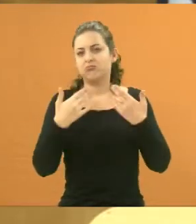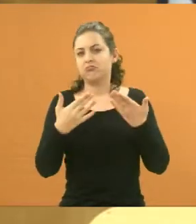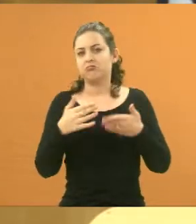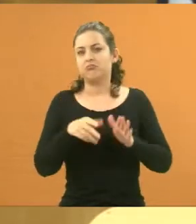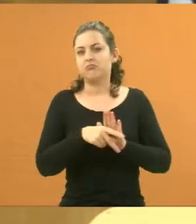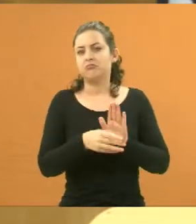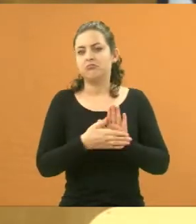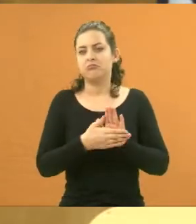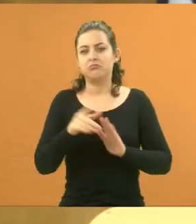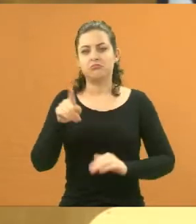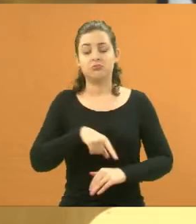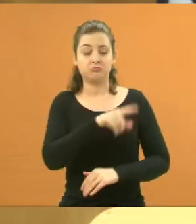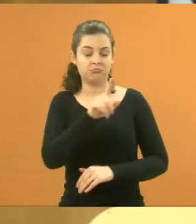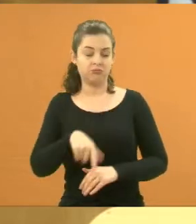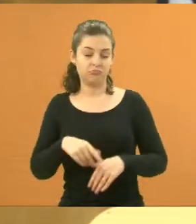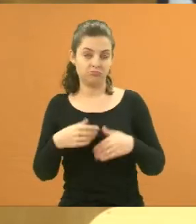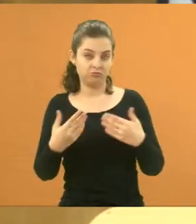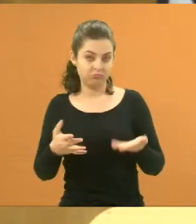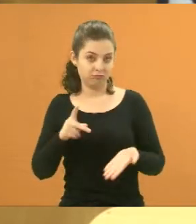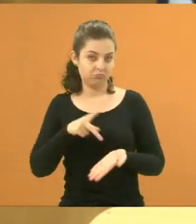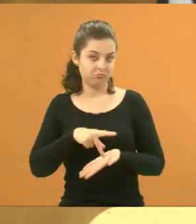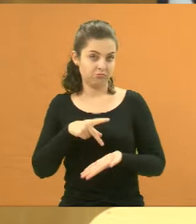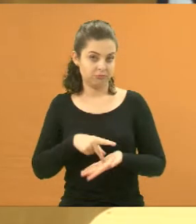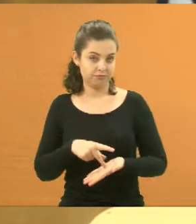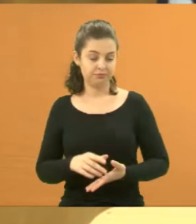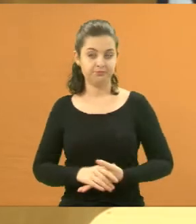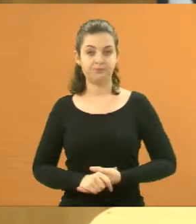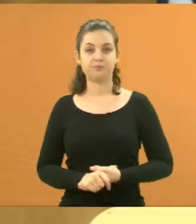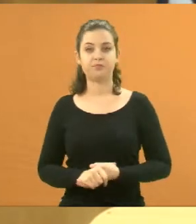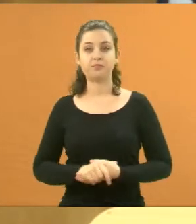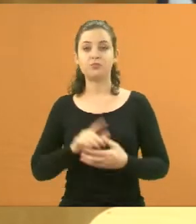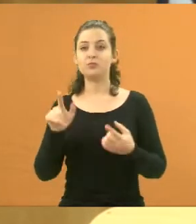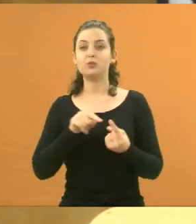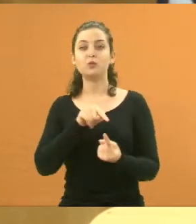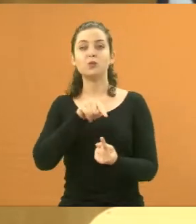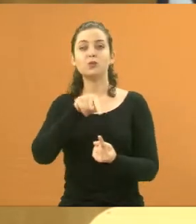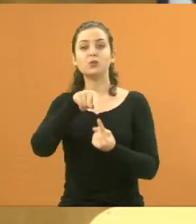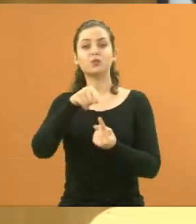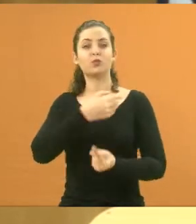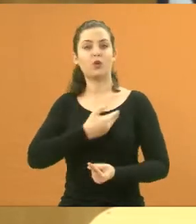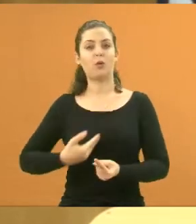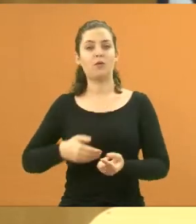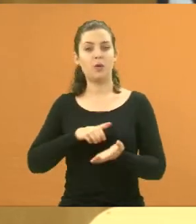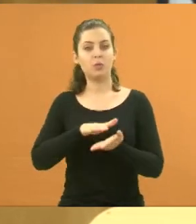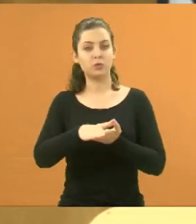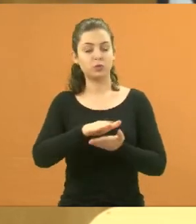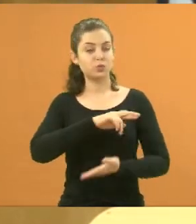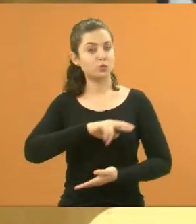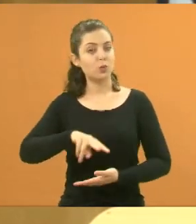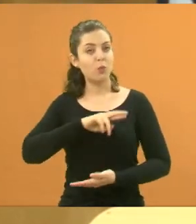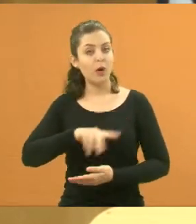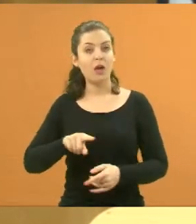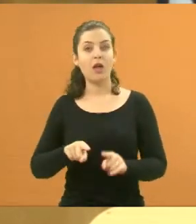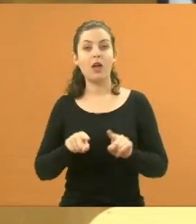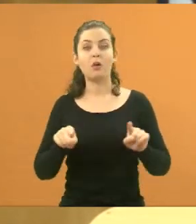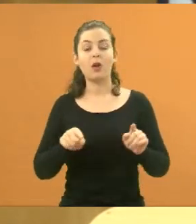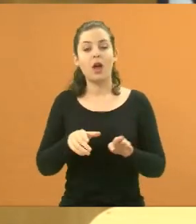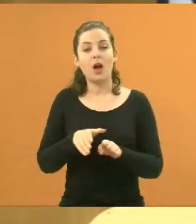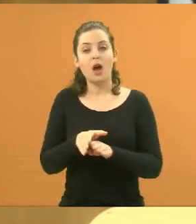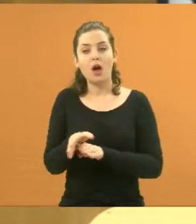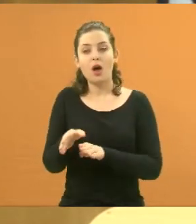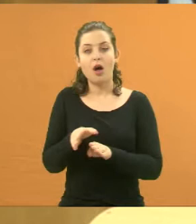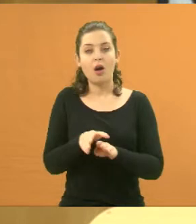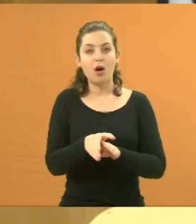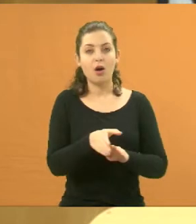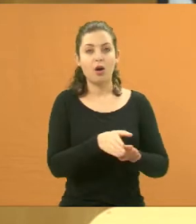o projeto para isentar. Não é verdade? Então, o objetivo desse governo não é multar as pessoas, é orientar